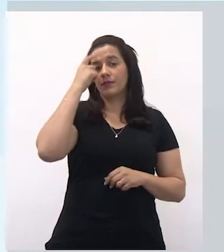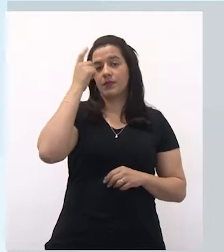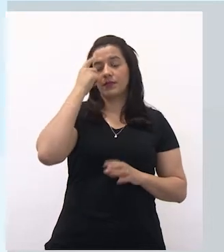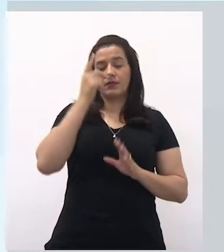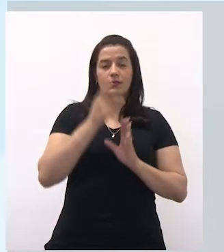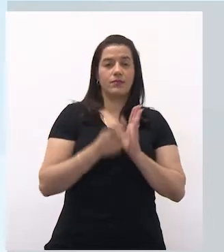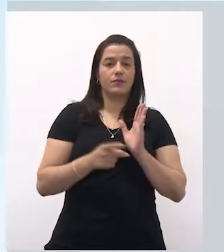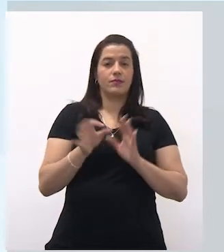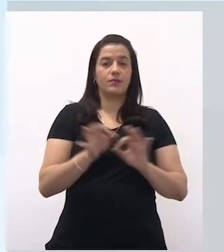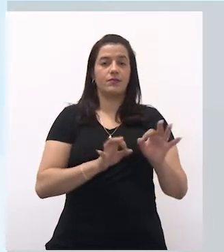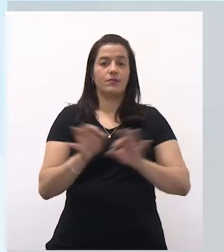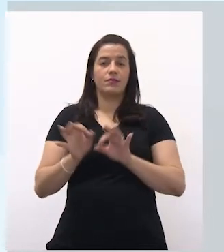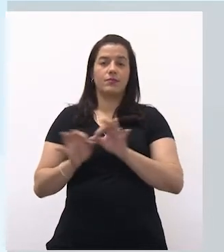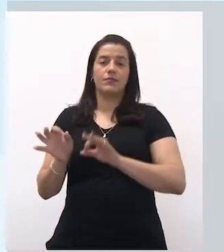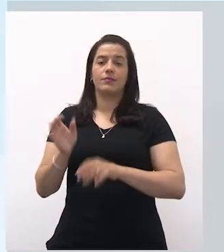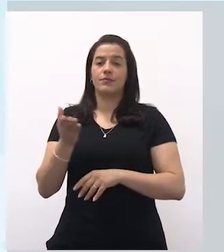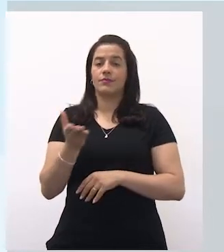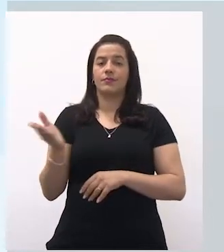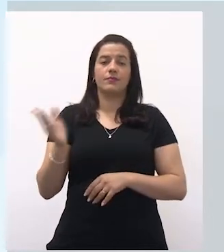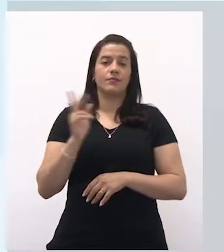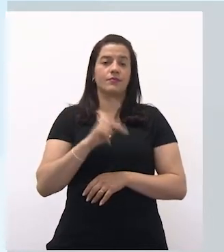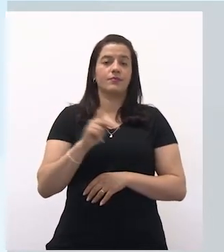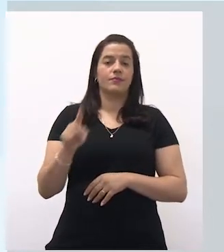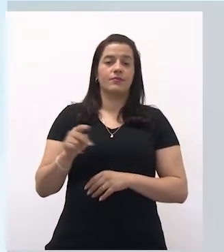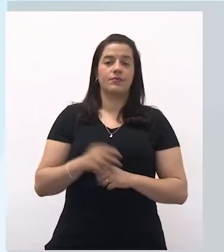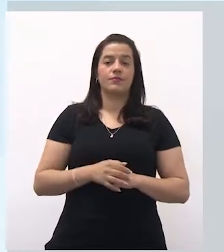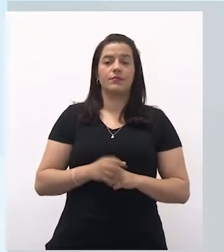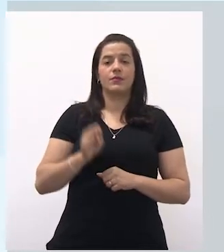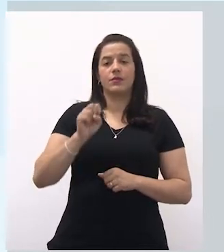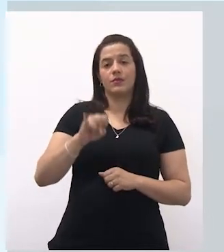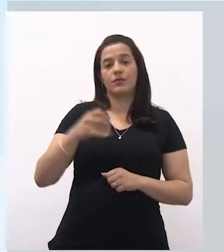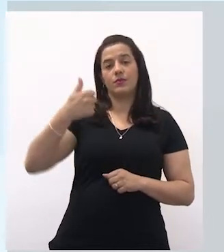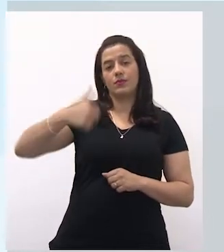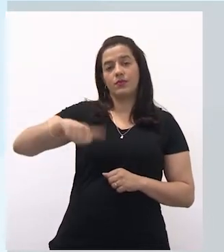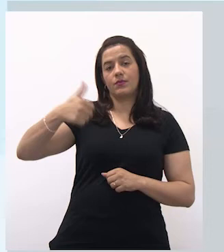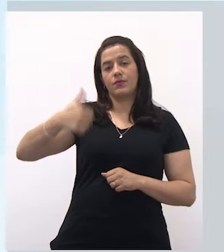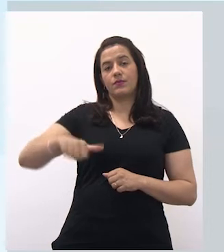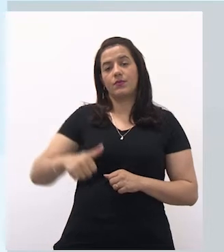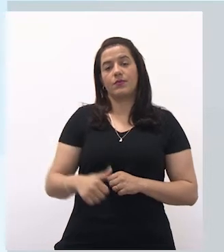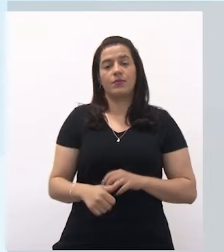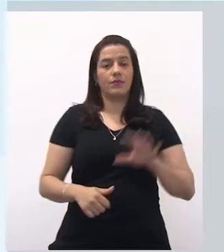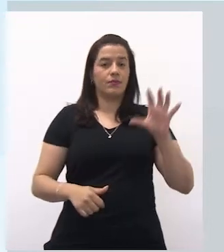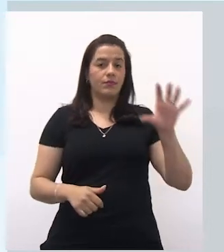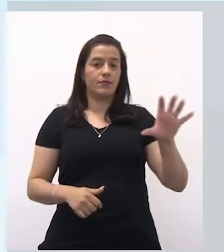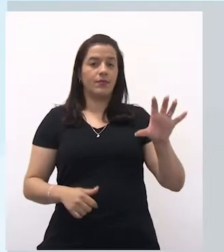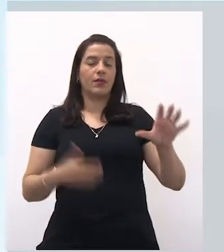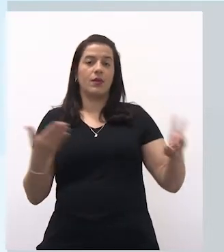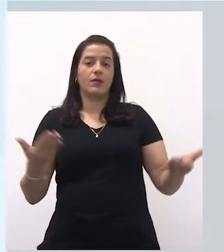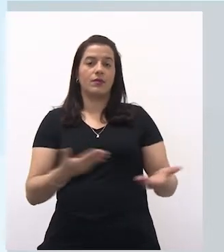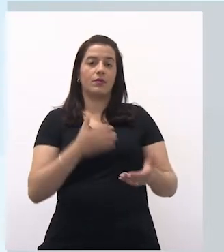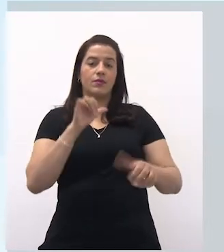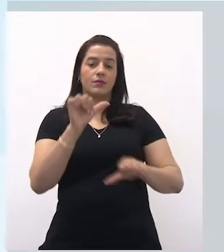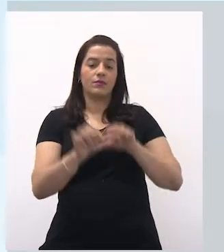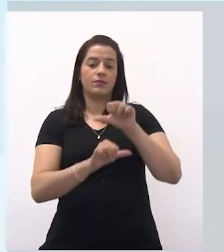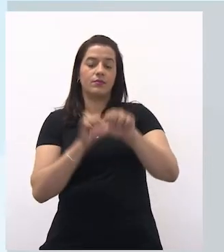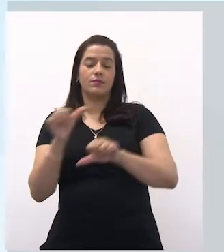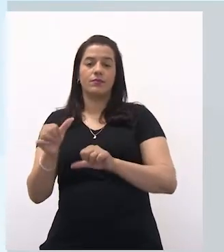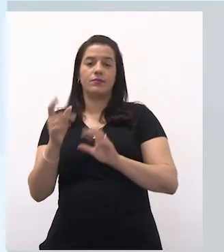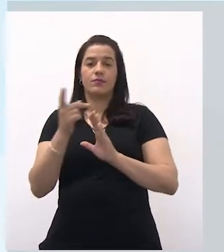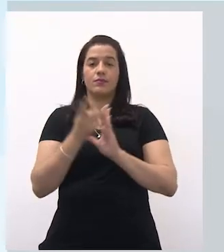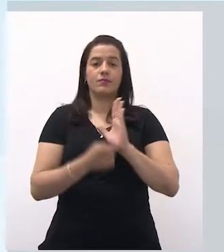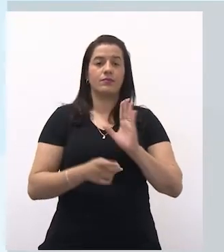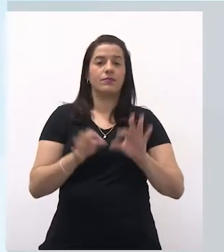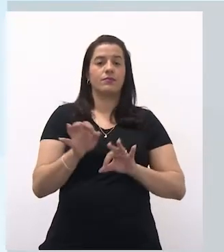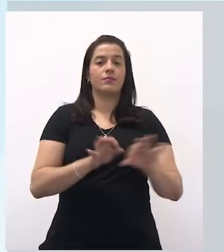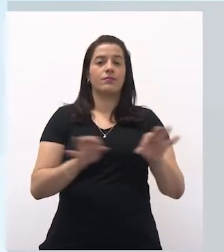dos professores. Então, se eu avaliava dentro de uma taxonomia, nada mais justo também do que eu planejar dentro de